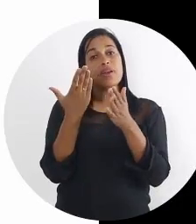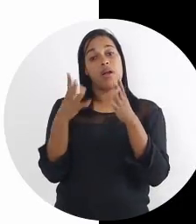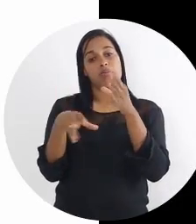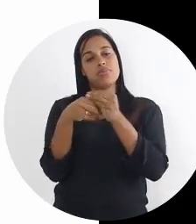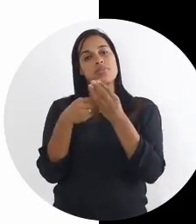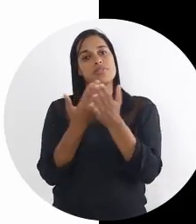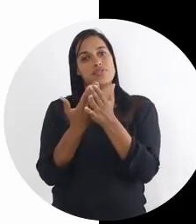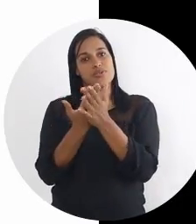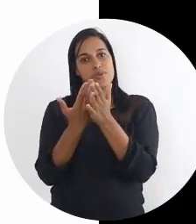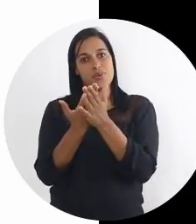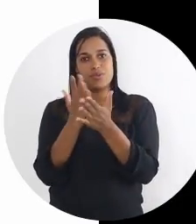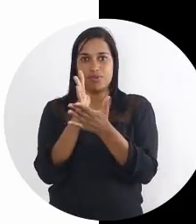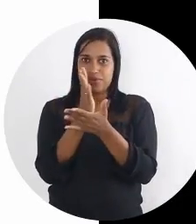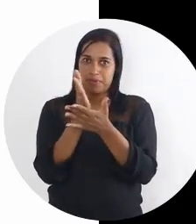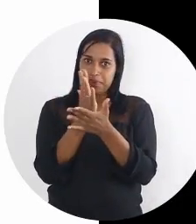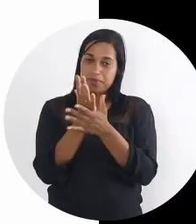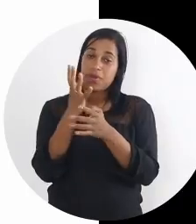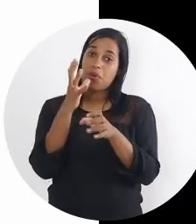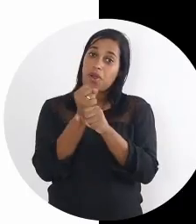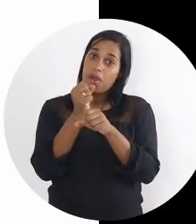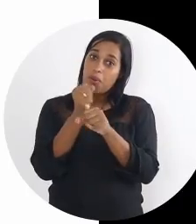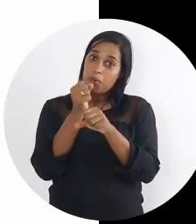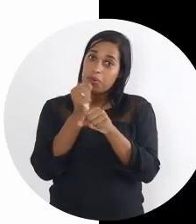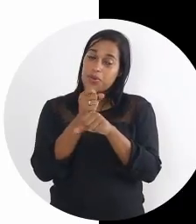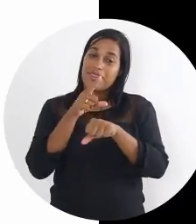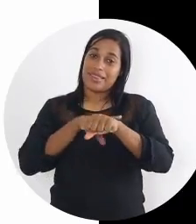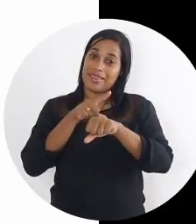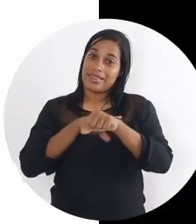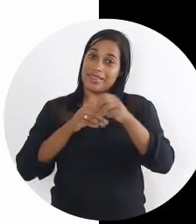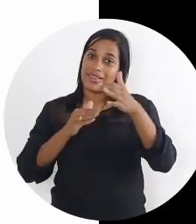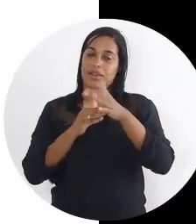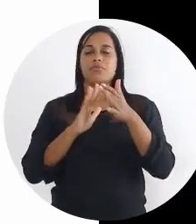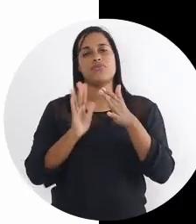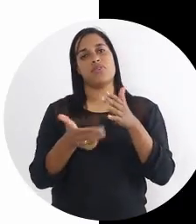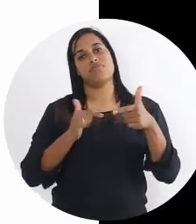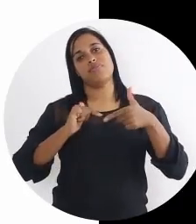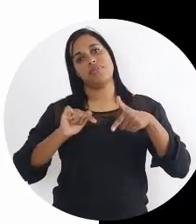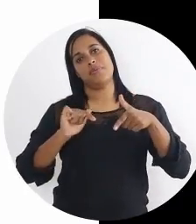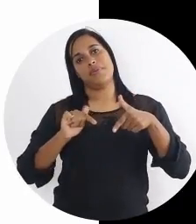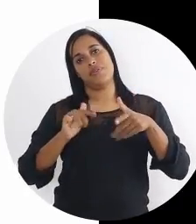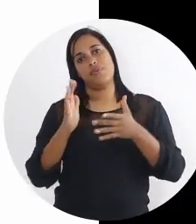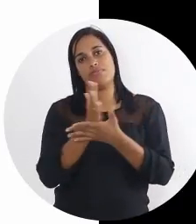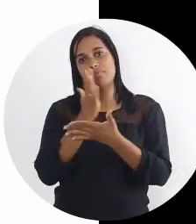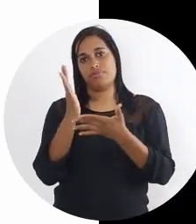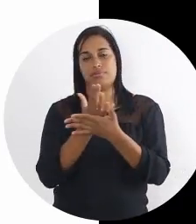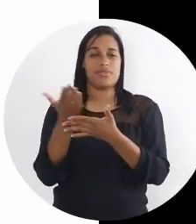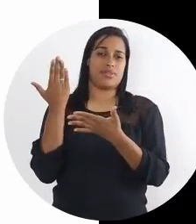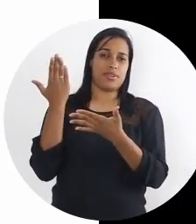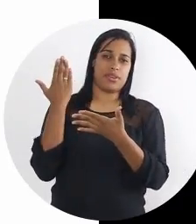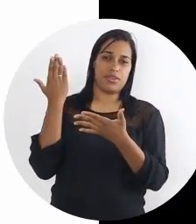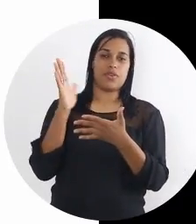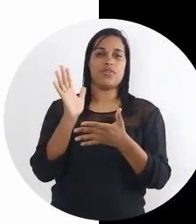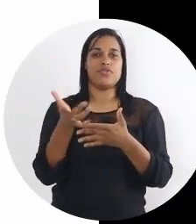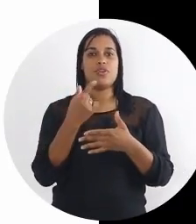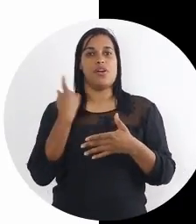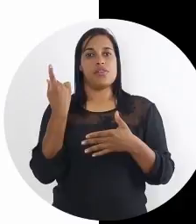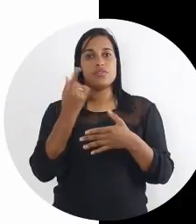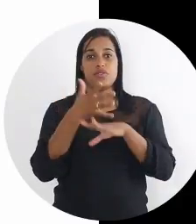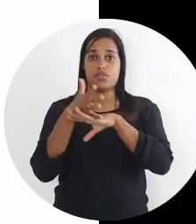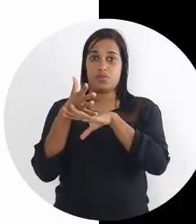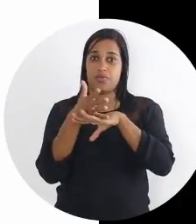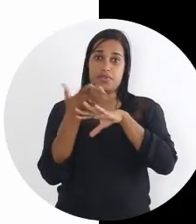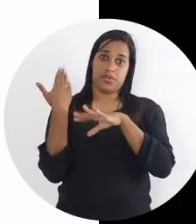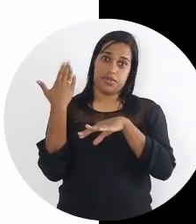caderno. O cálculo de prazos, como a gente já trabalhou no caderno anterior, em nosso